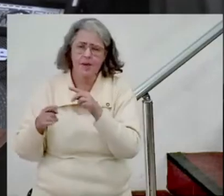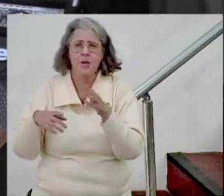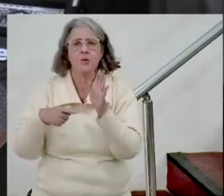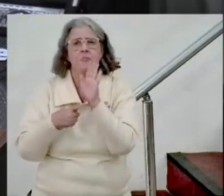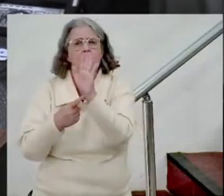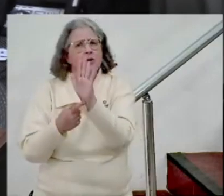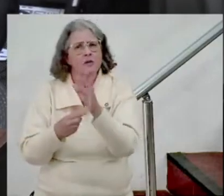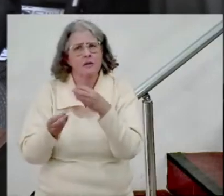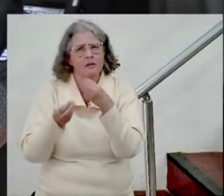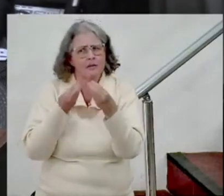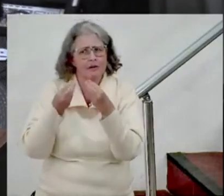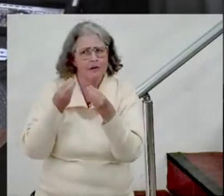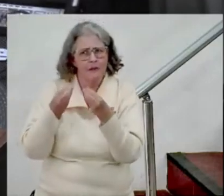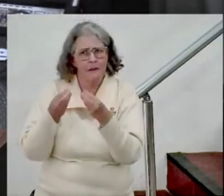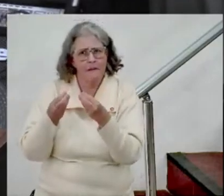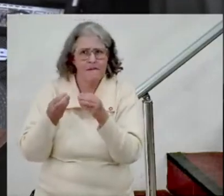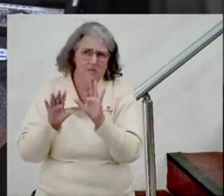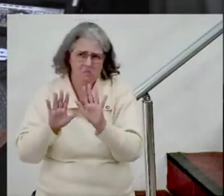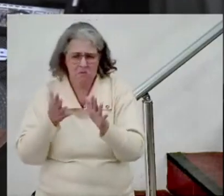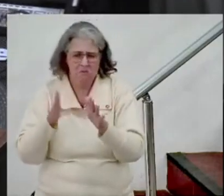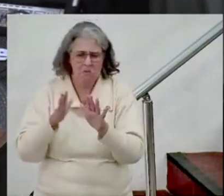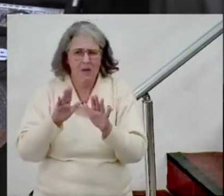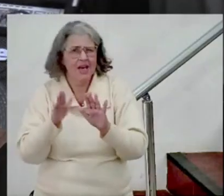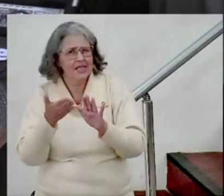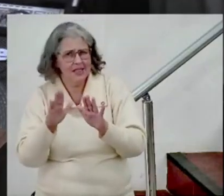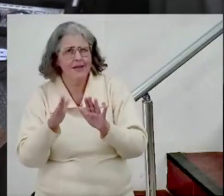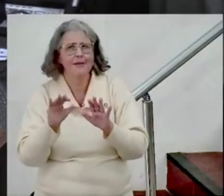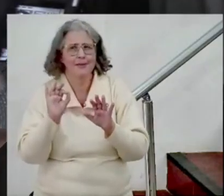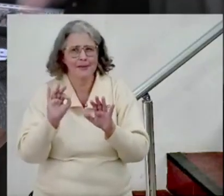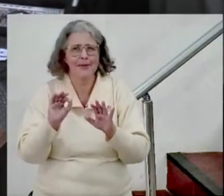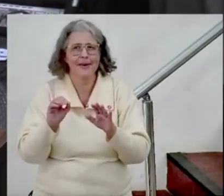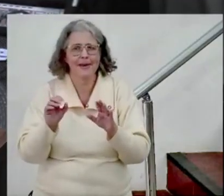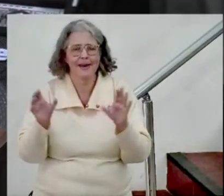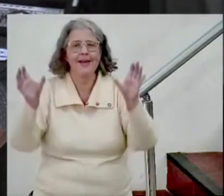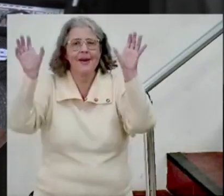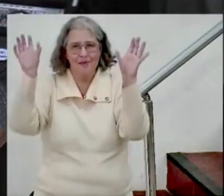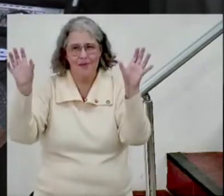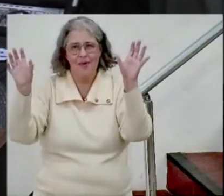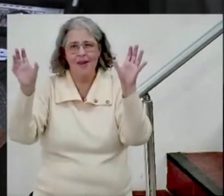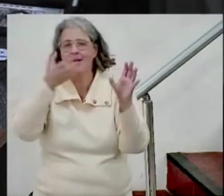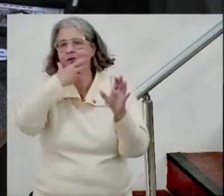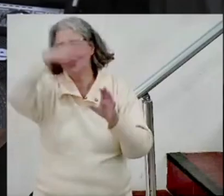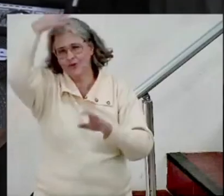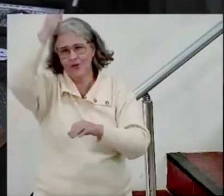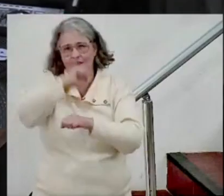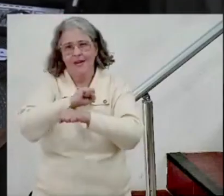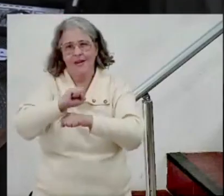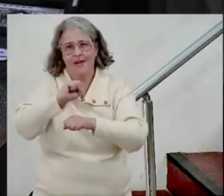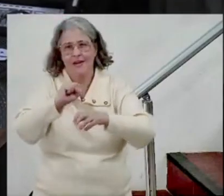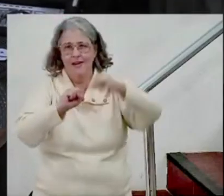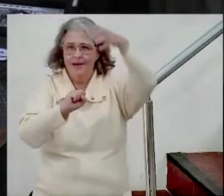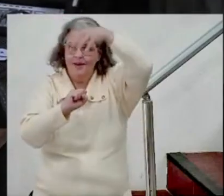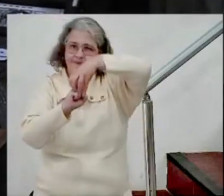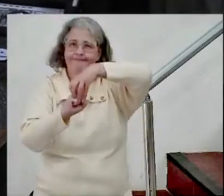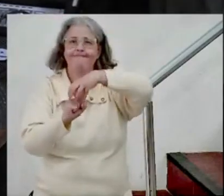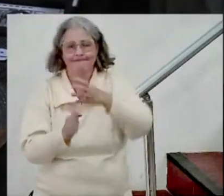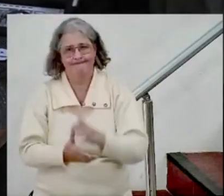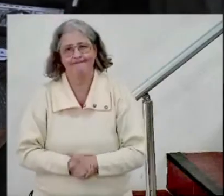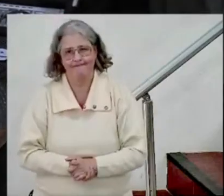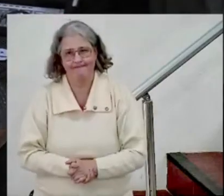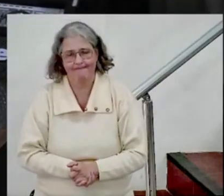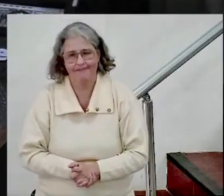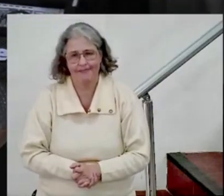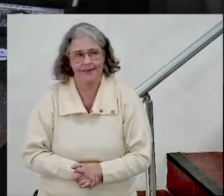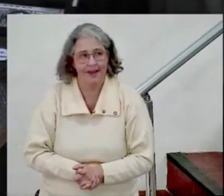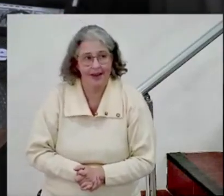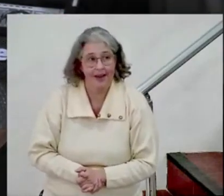deve ter sido o palácio do rei Senaqueribe. Histórias em quadrinho das batalhas, todas retratadas na parede. Lajes de pedra